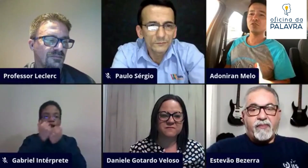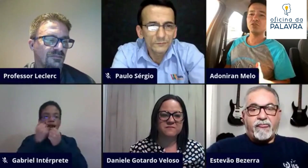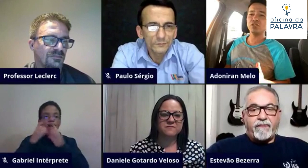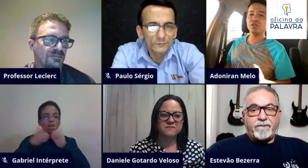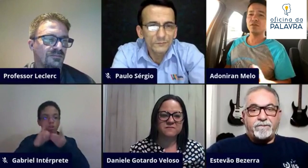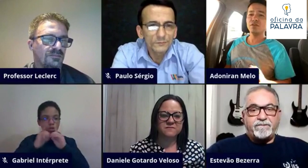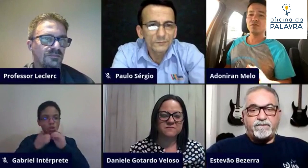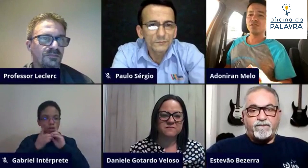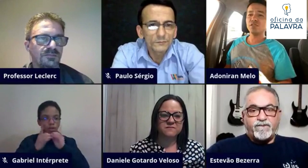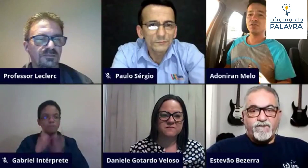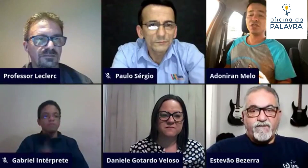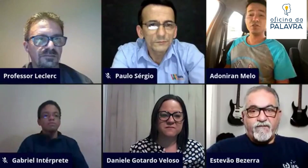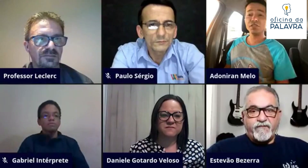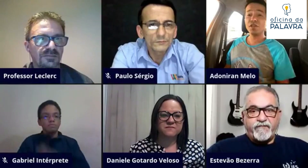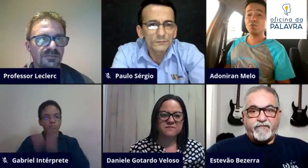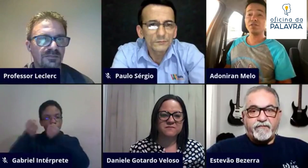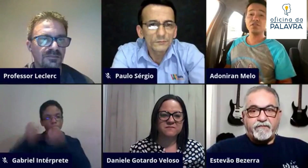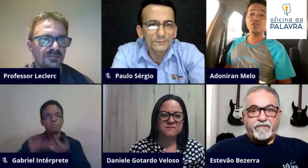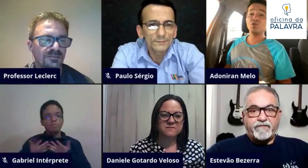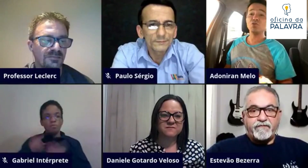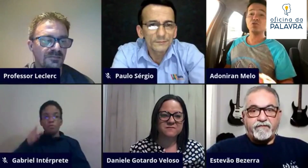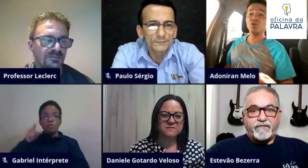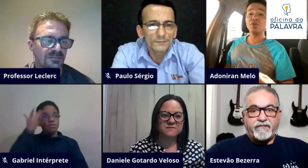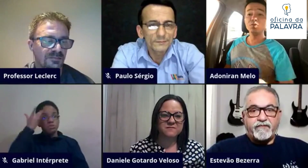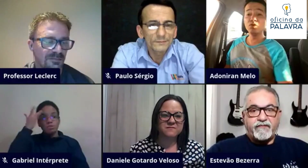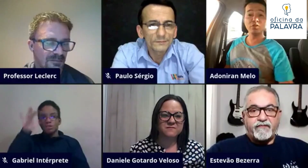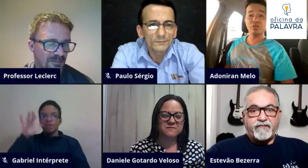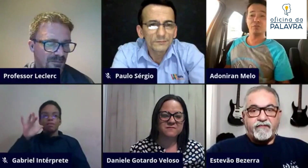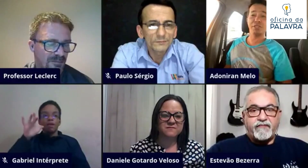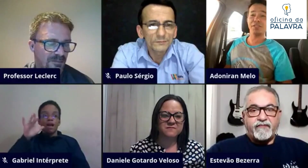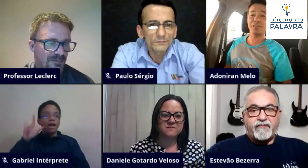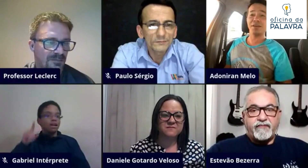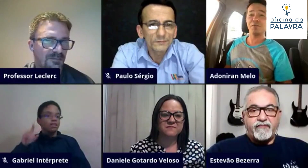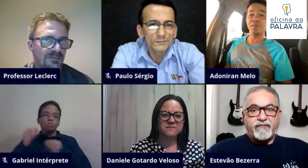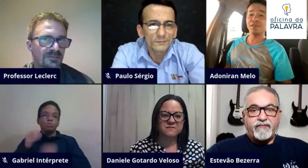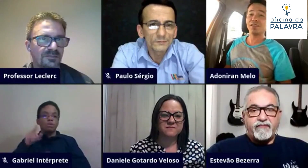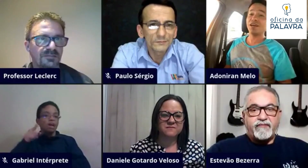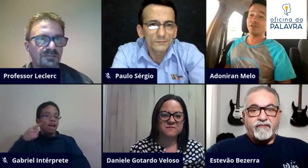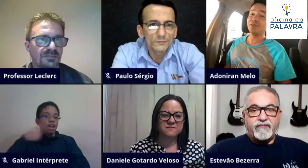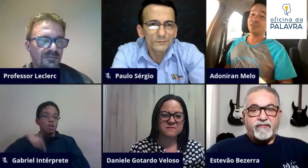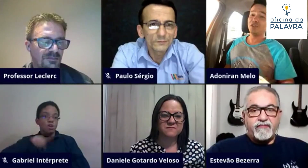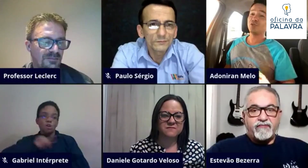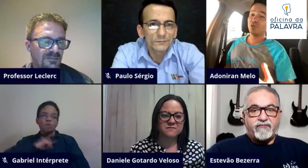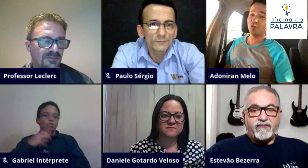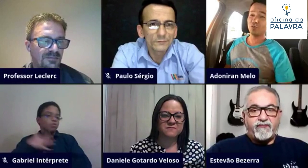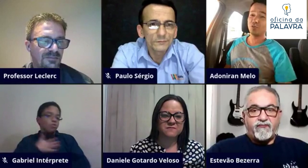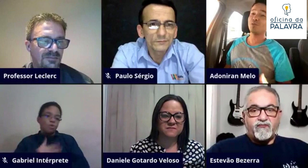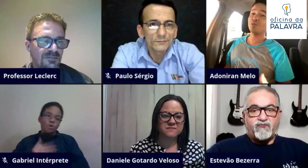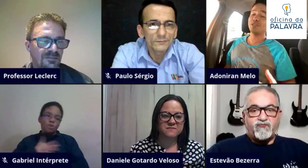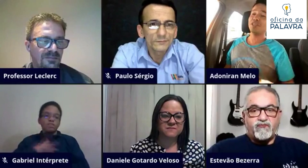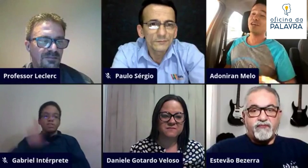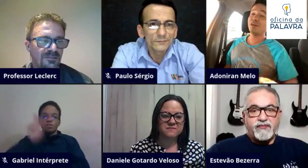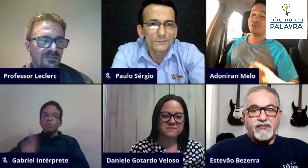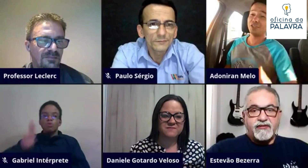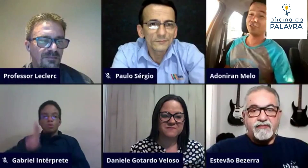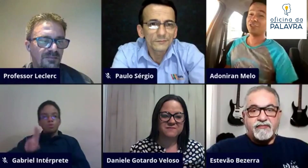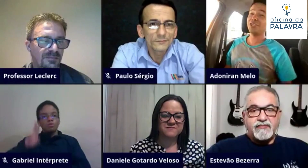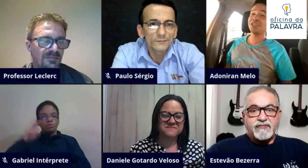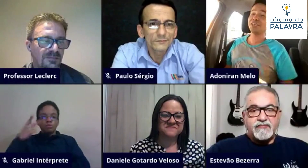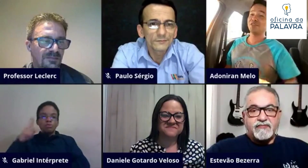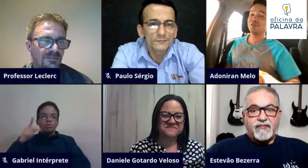me falou outro dia, você não tem noção, mas a gente consome muito o teu material. Claro, a gente consome o teu